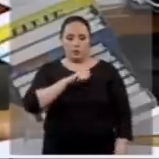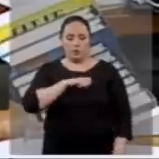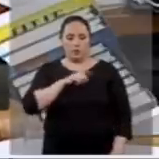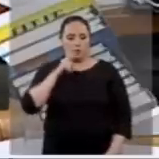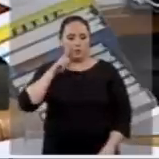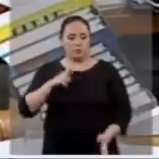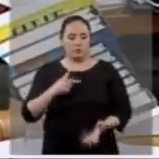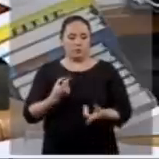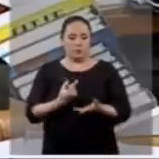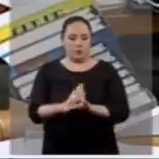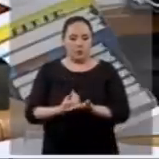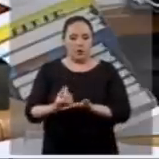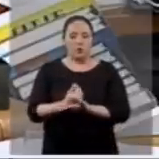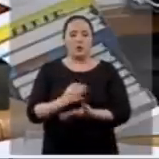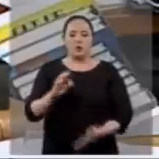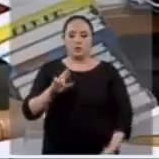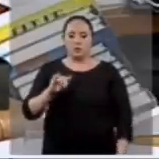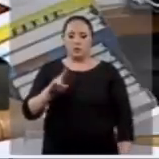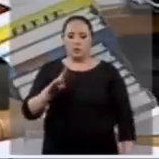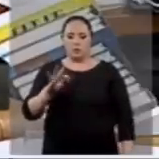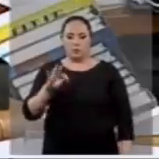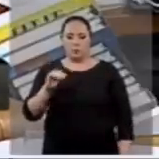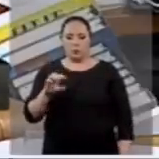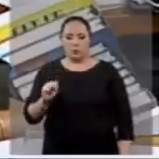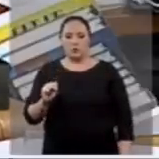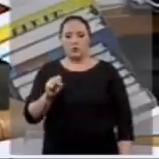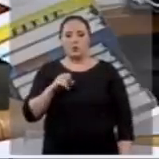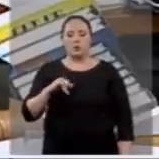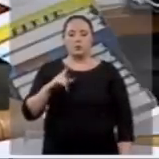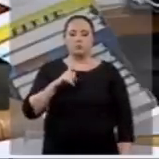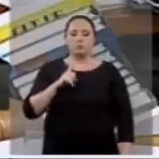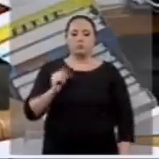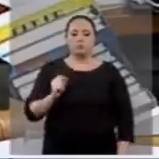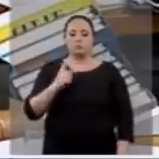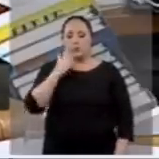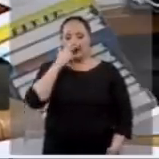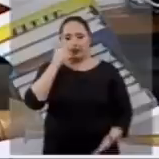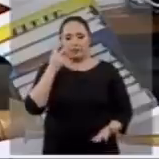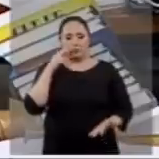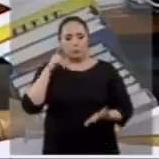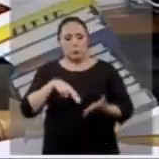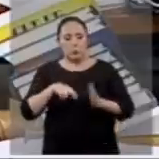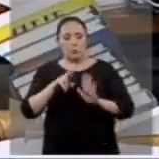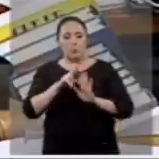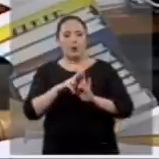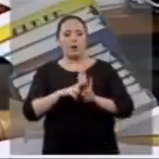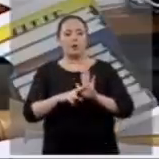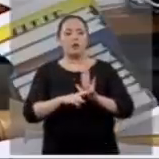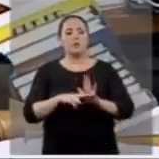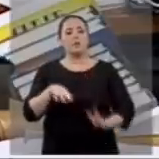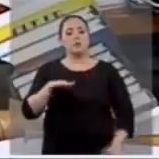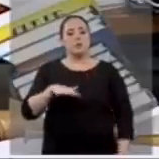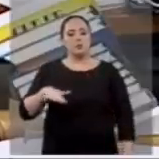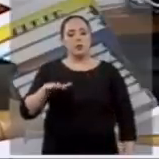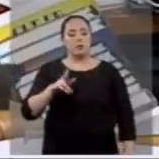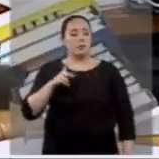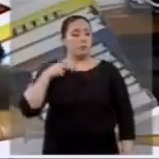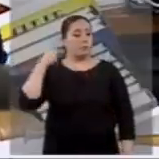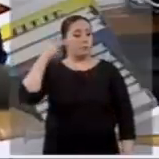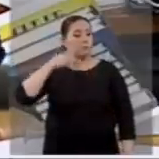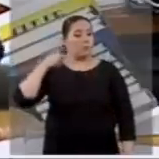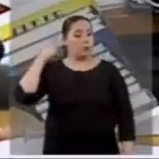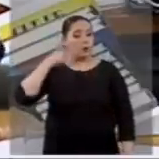e acessórios, se está diante de uma norma de natureza